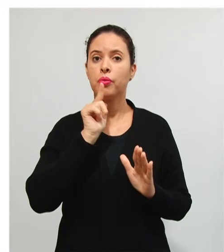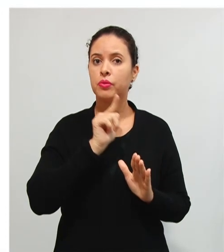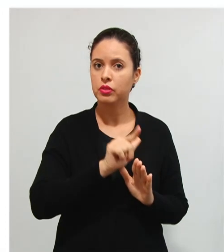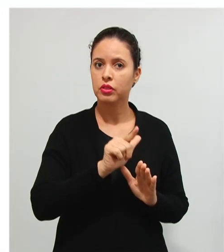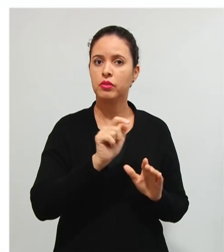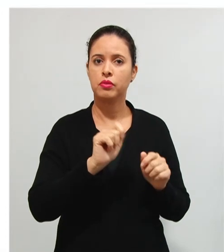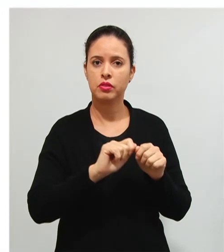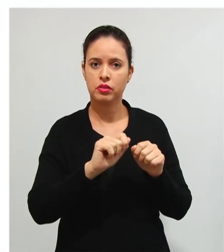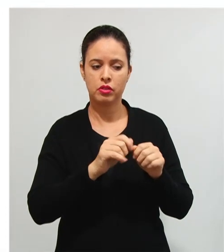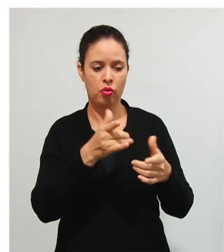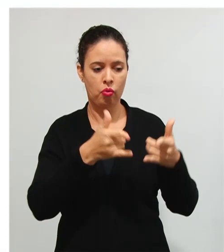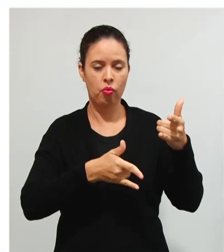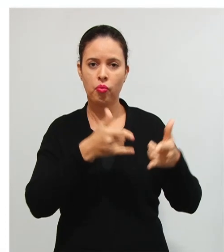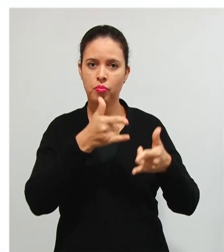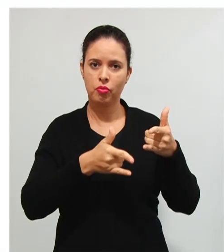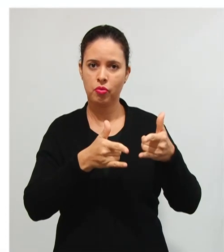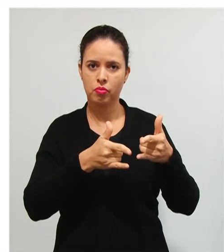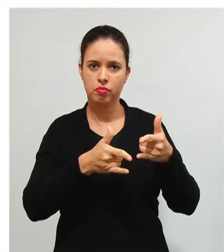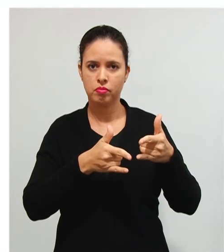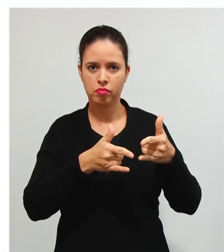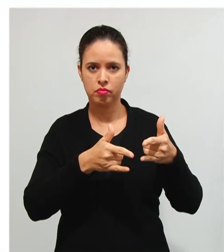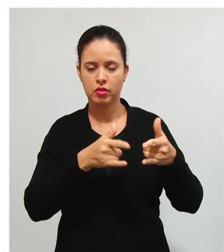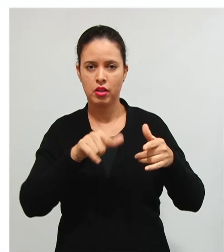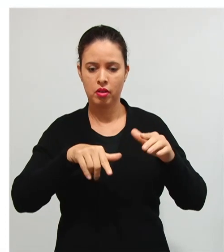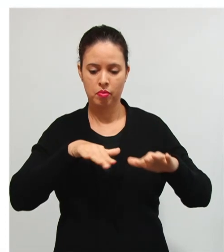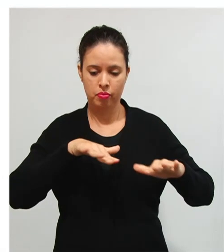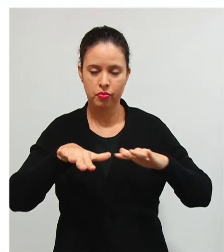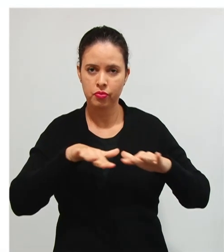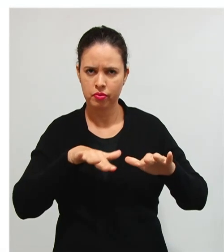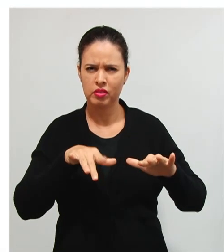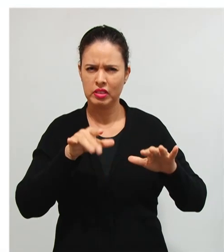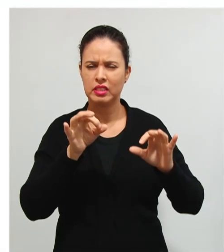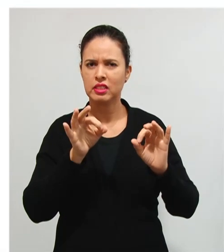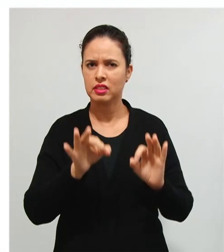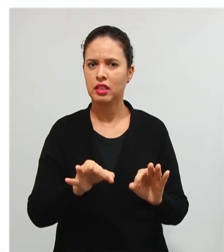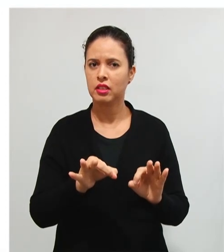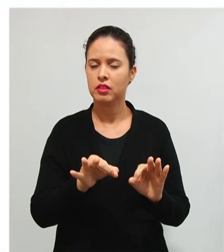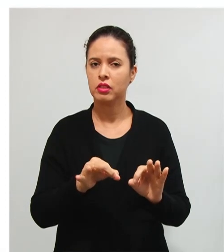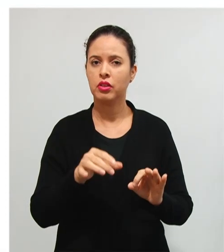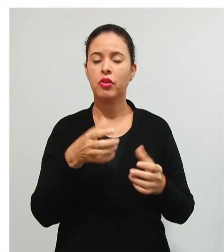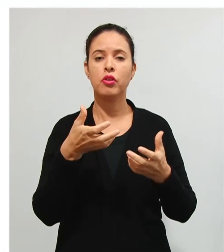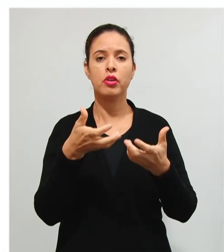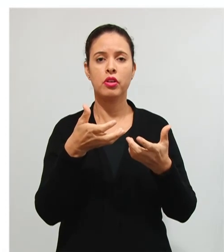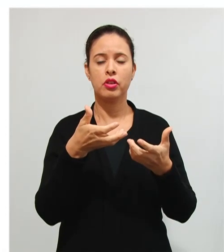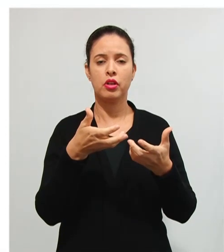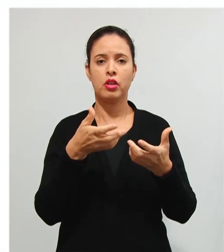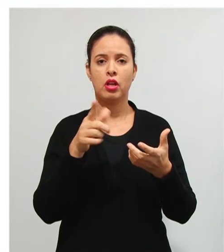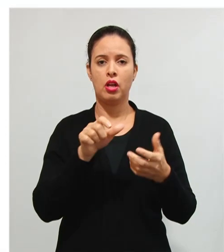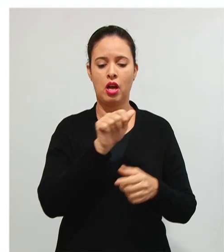que o robô se movimente, mas esse foi o movimento mais eficaz? Se eu queria que ele fosse do